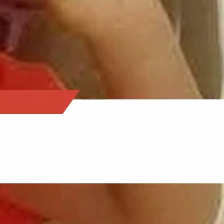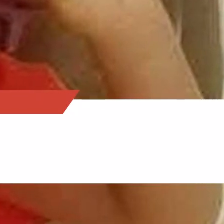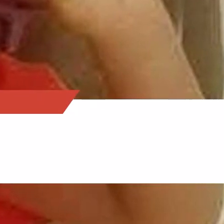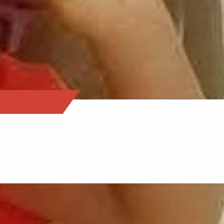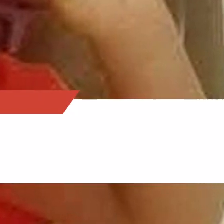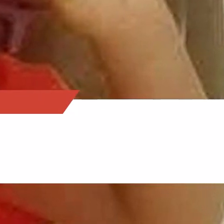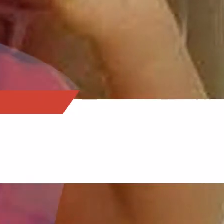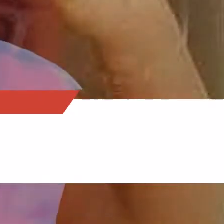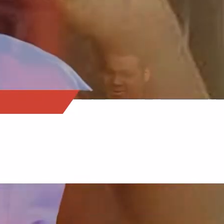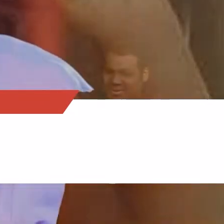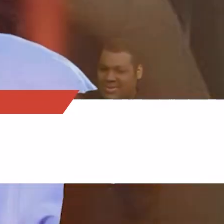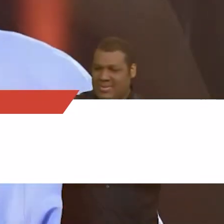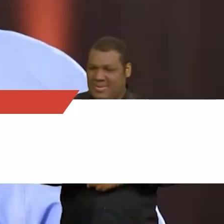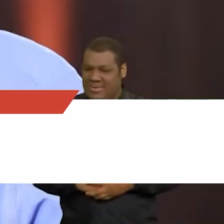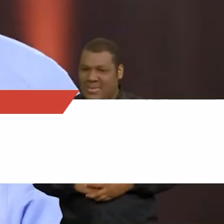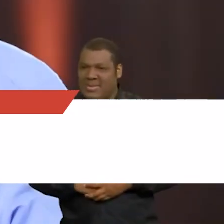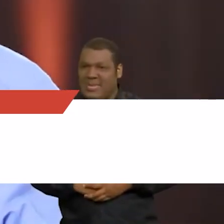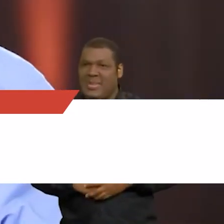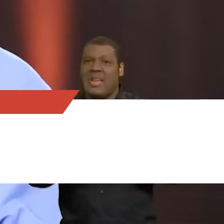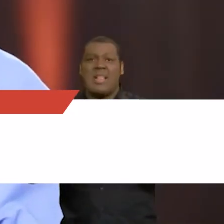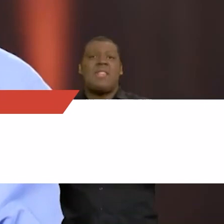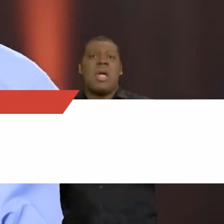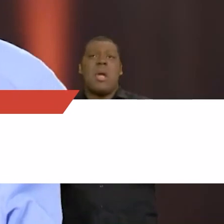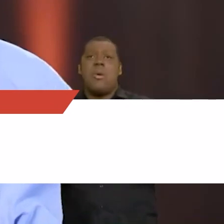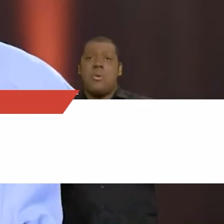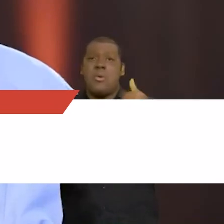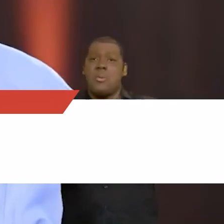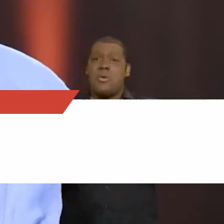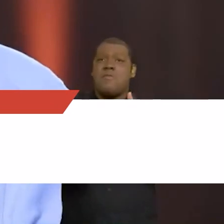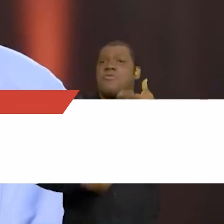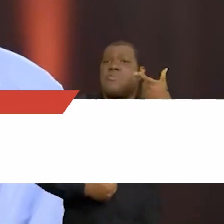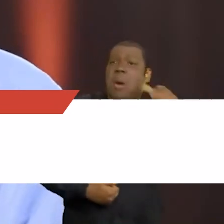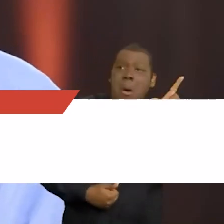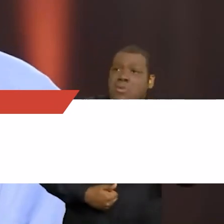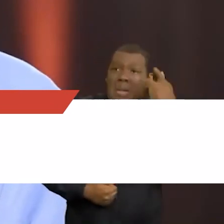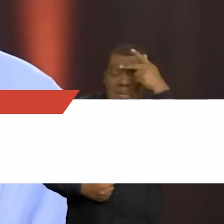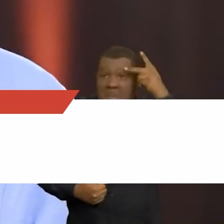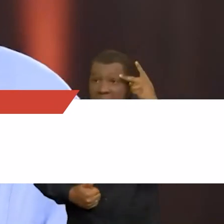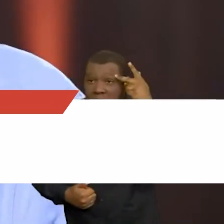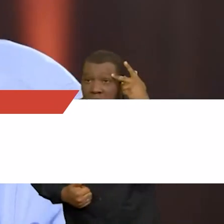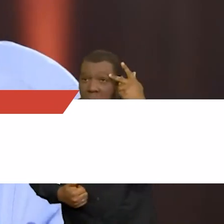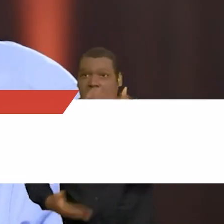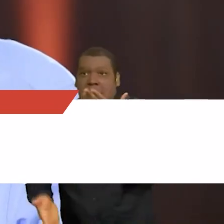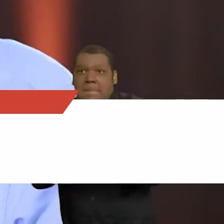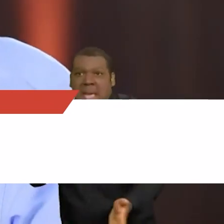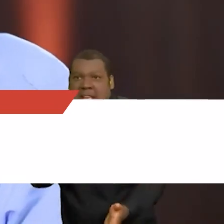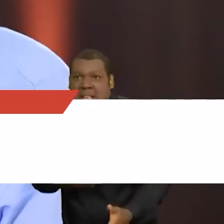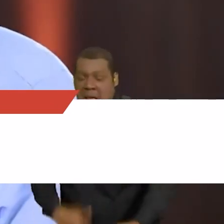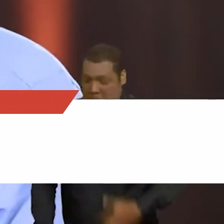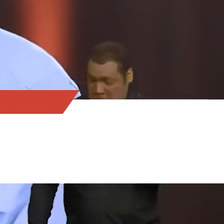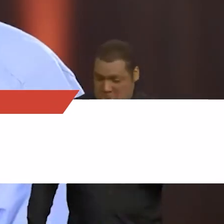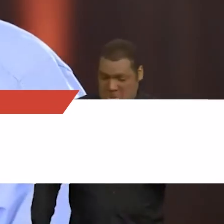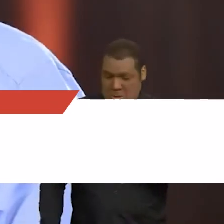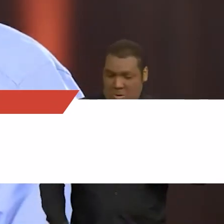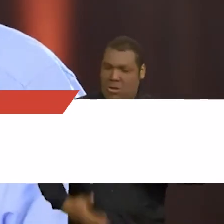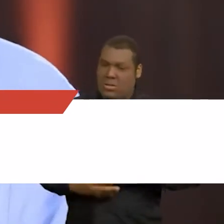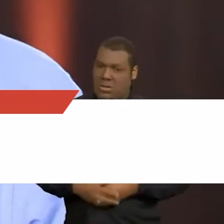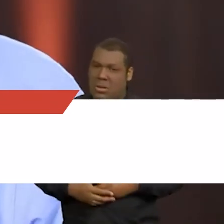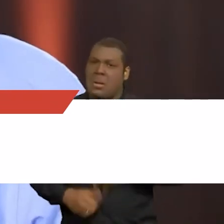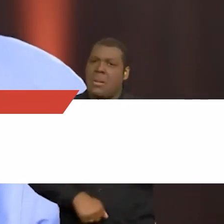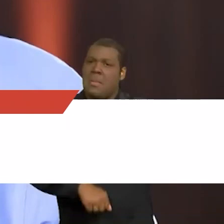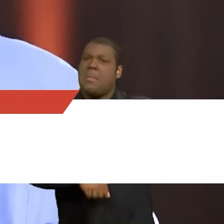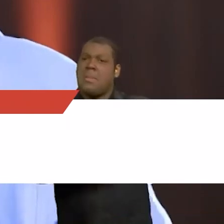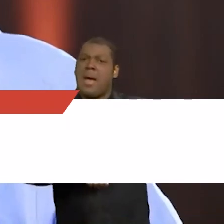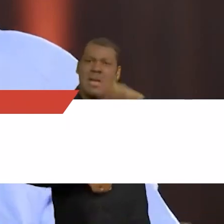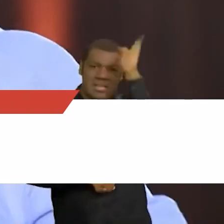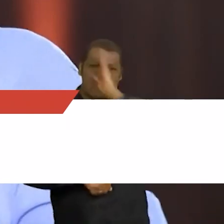que foi atingida por uma bala perdida dentro de casa no Morro do Dendê na Ilha do Governador Zona Norte do Rio de Janeiro